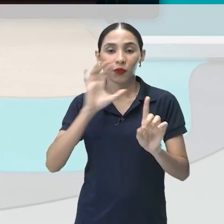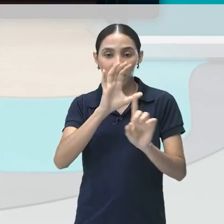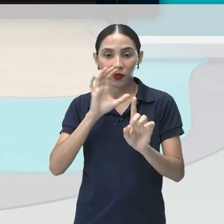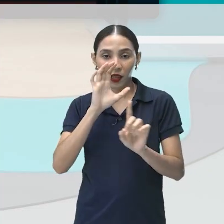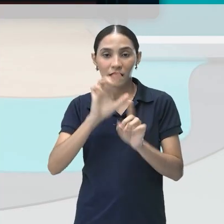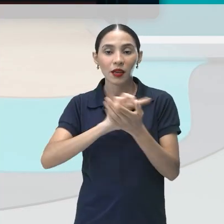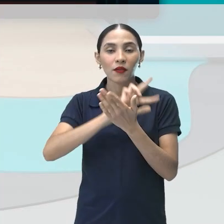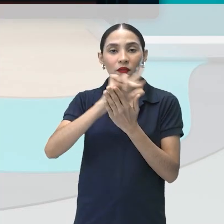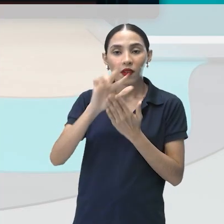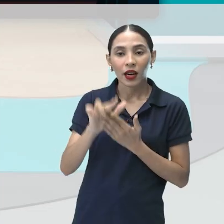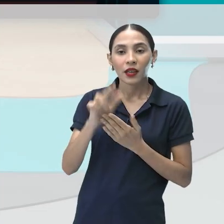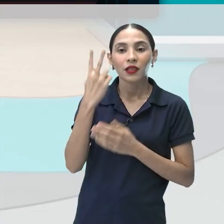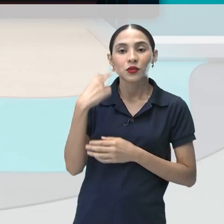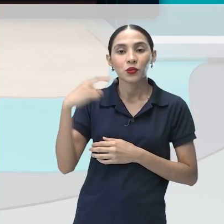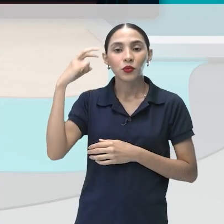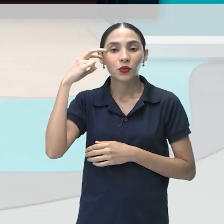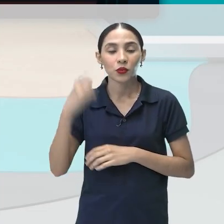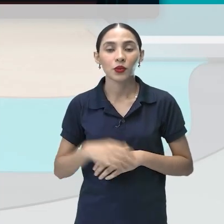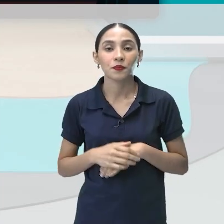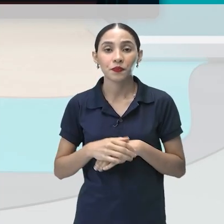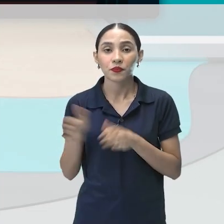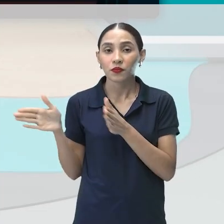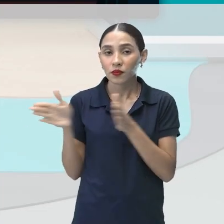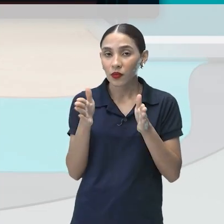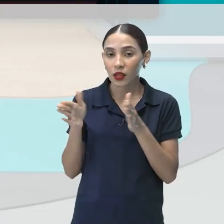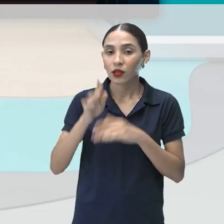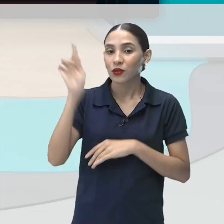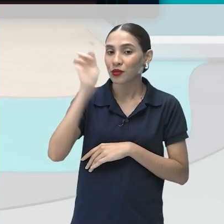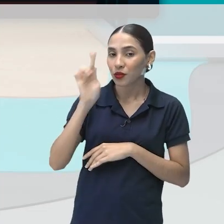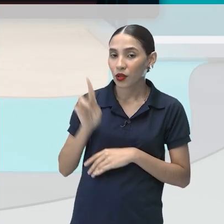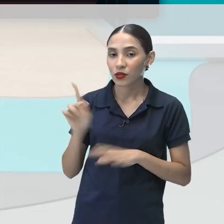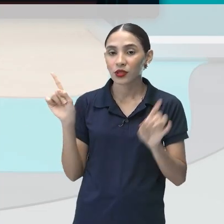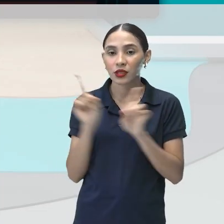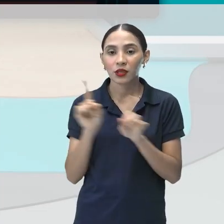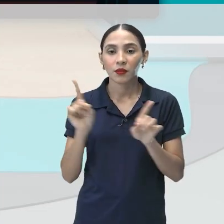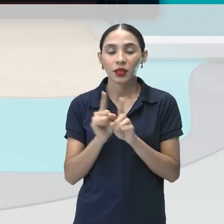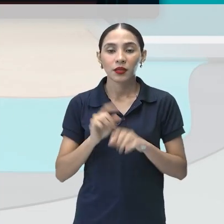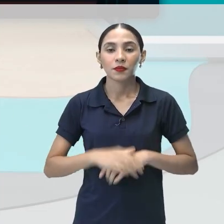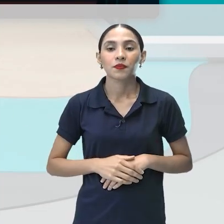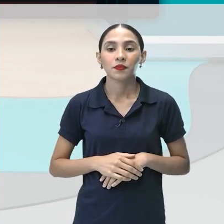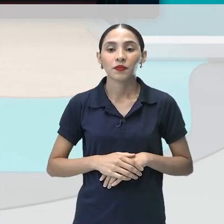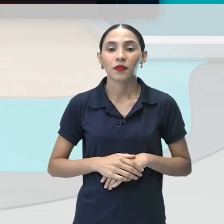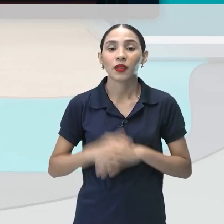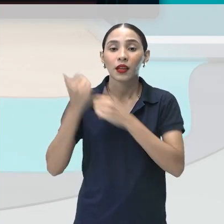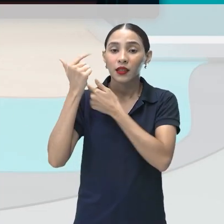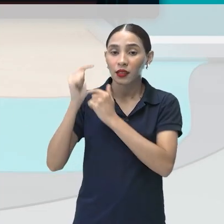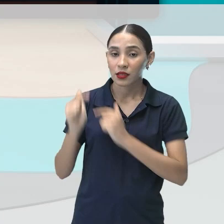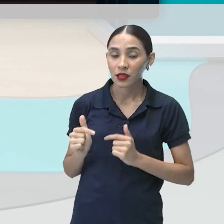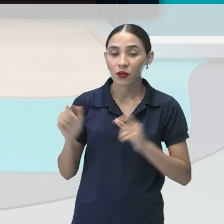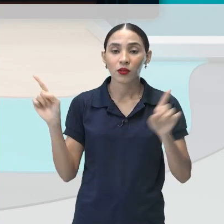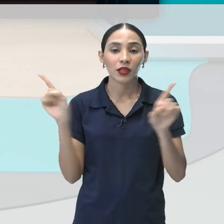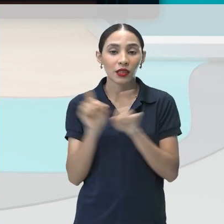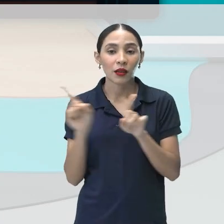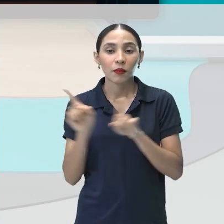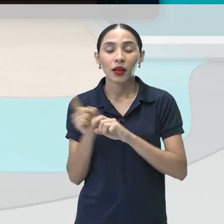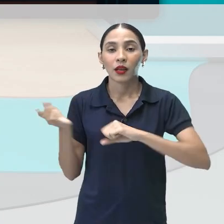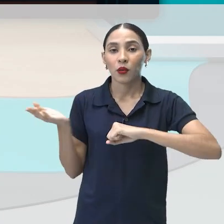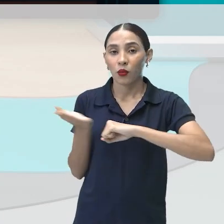reflexo das diversas culturas e períodos históricos, tanto na tradição quanto